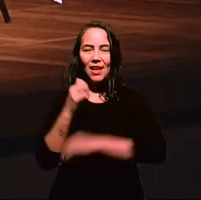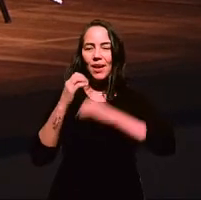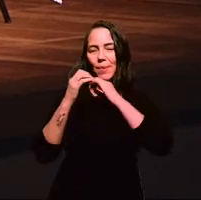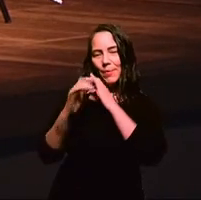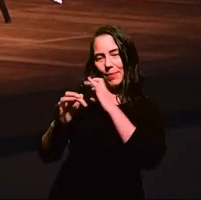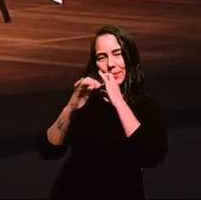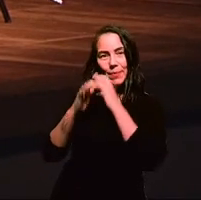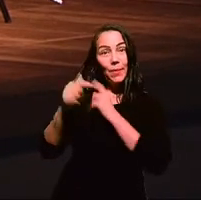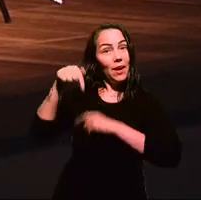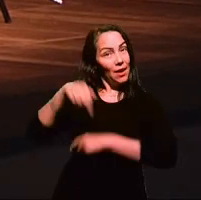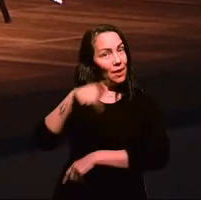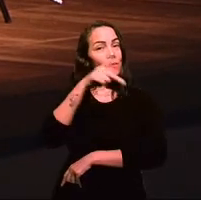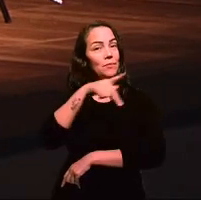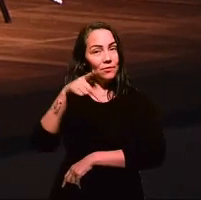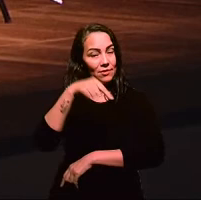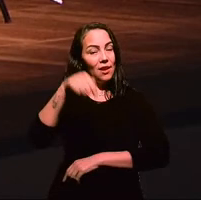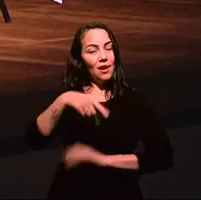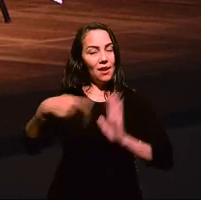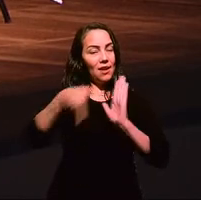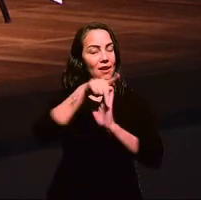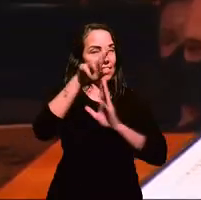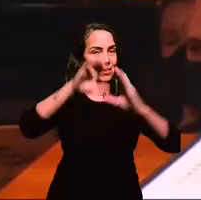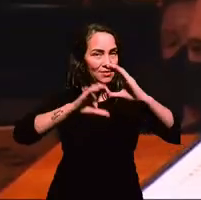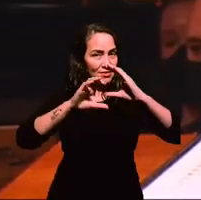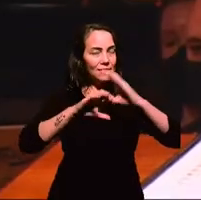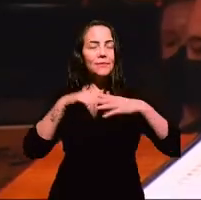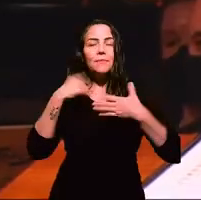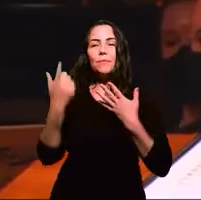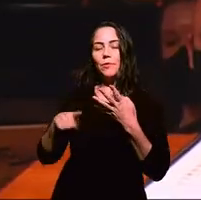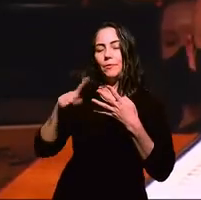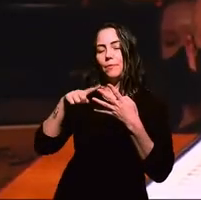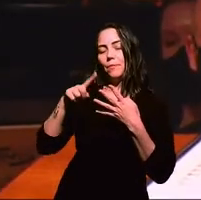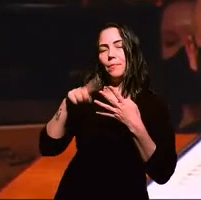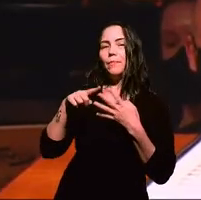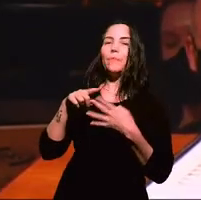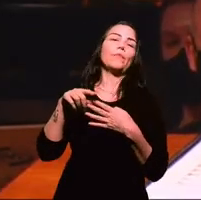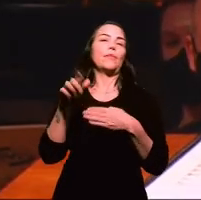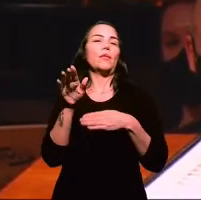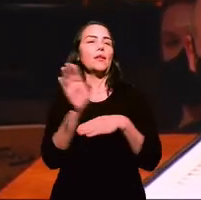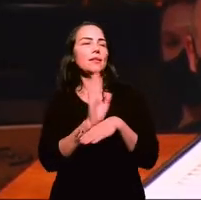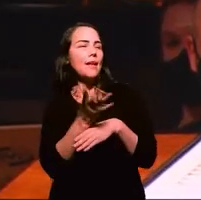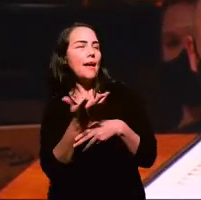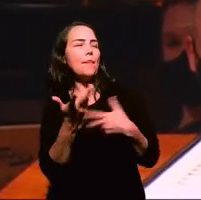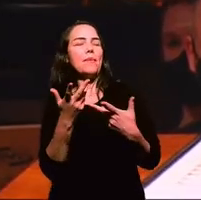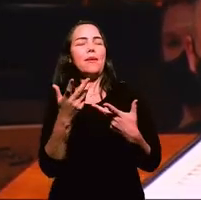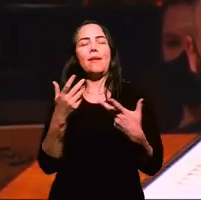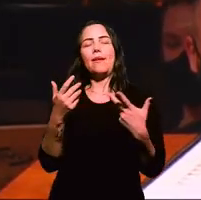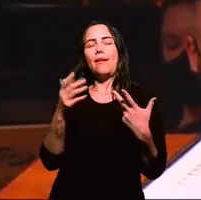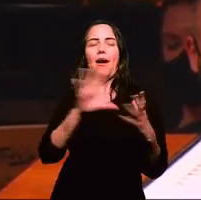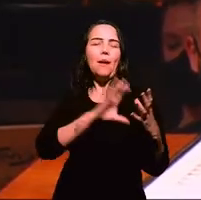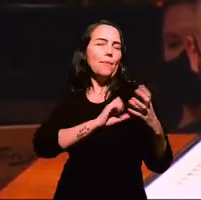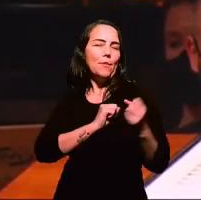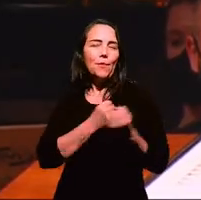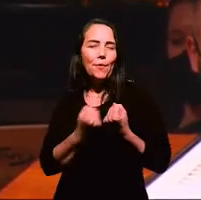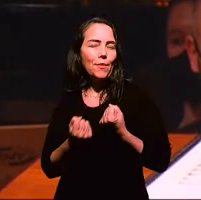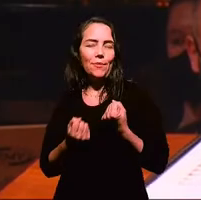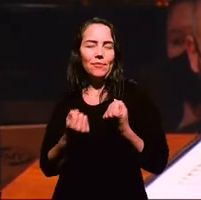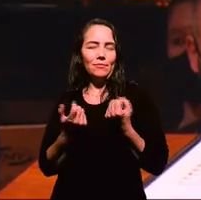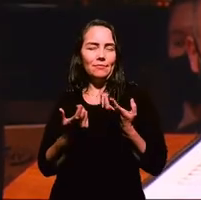aqui da SCAR. Daí, logo em seguida, nós temos o Cinema Paradiso, o tema de amor, Love Theme,